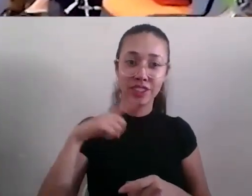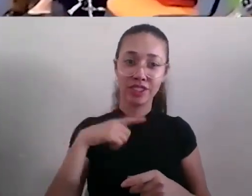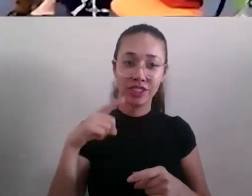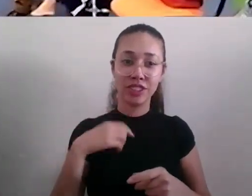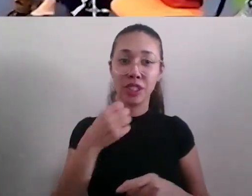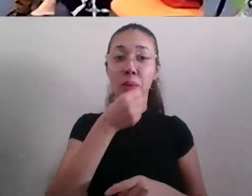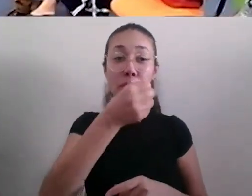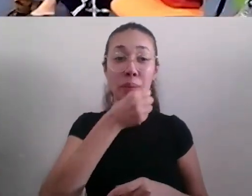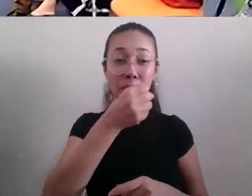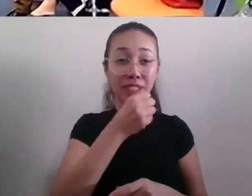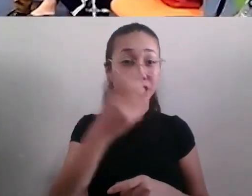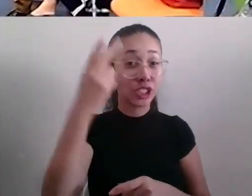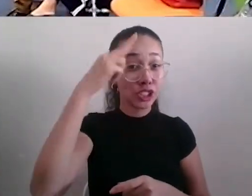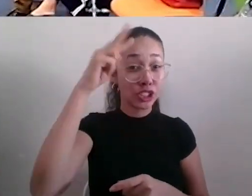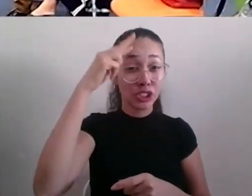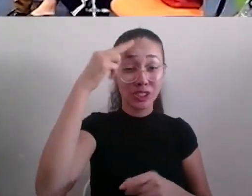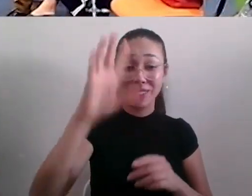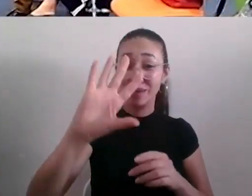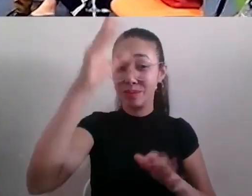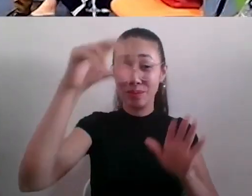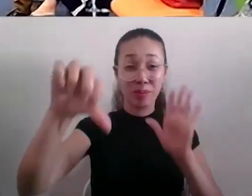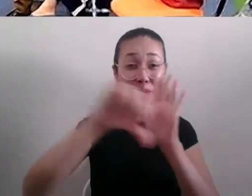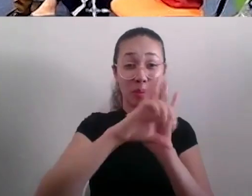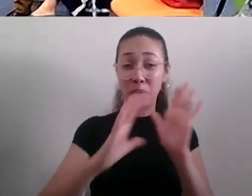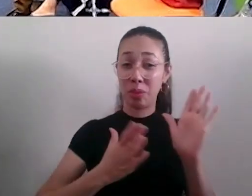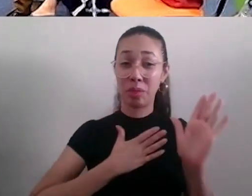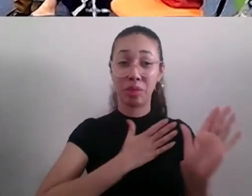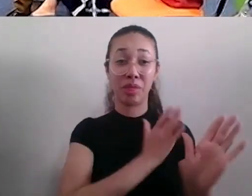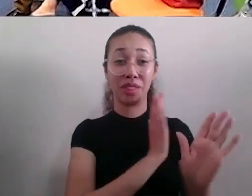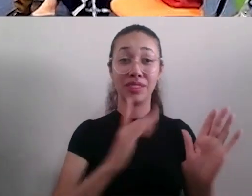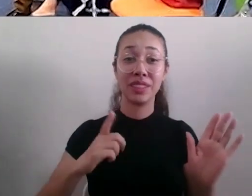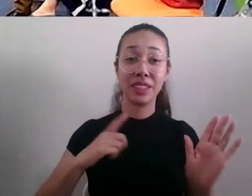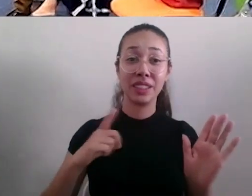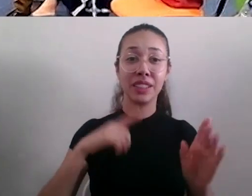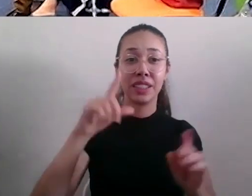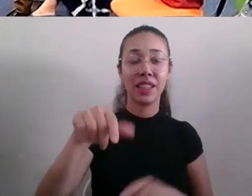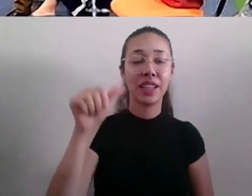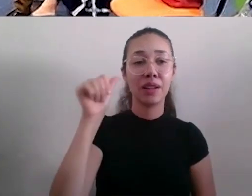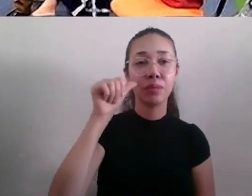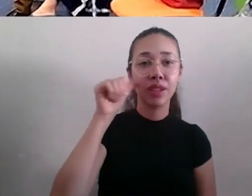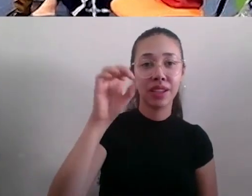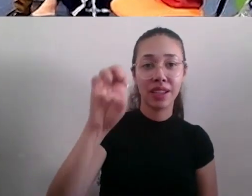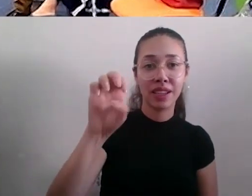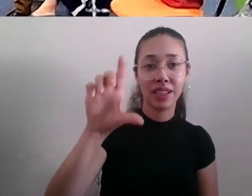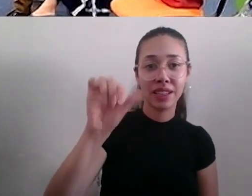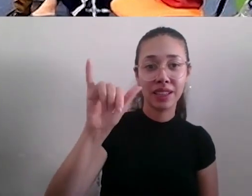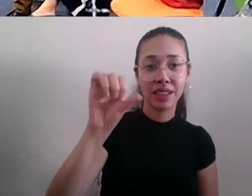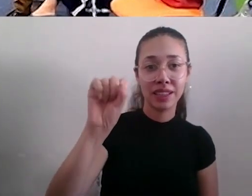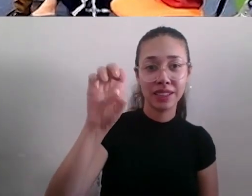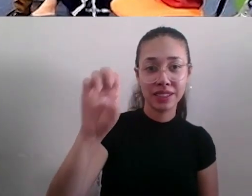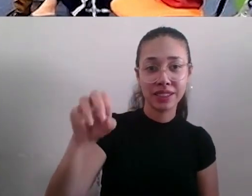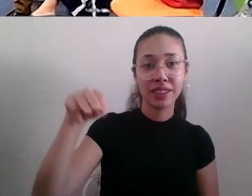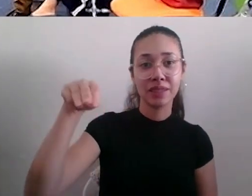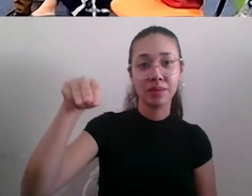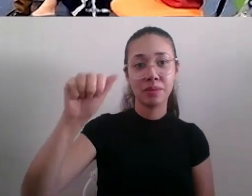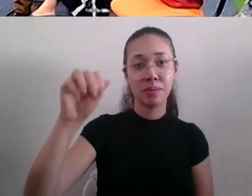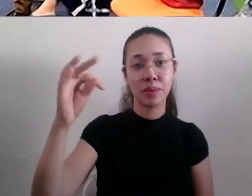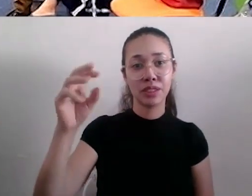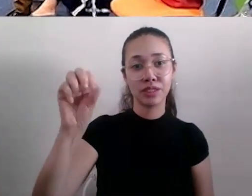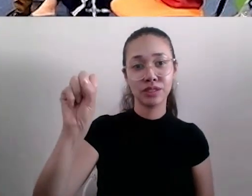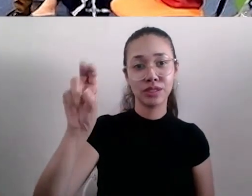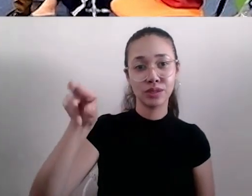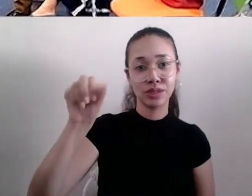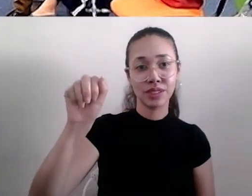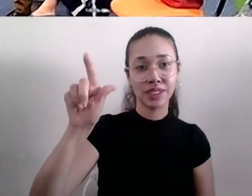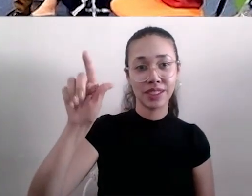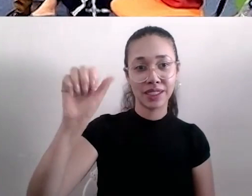de um crime horroroso da Elise Matsunaga, né, que matou o marido, não sei o quê. Eu odeio